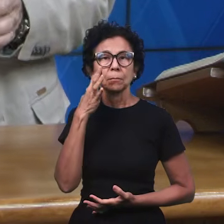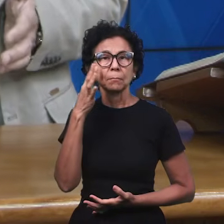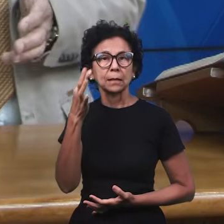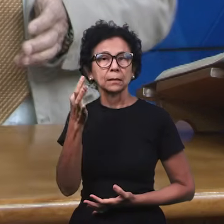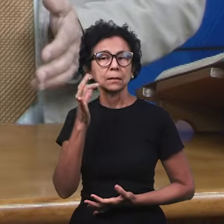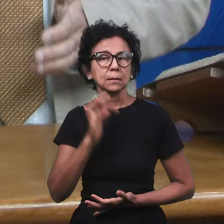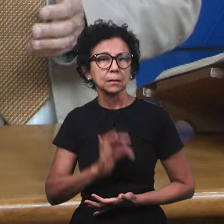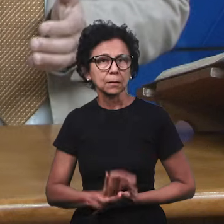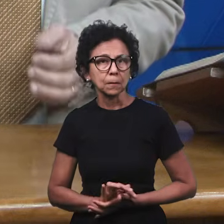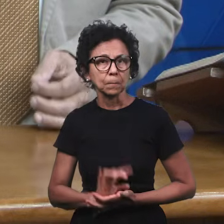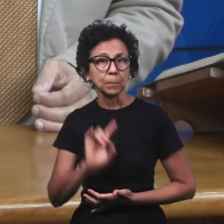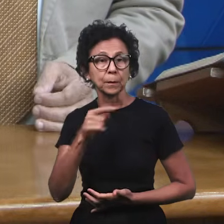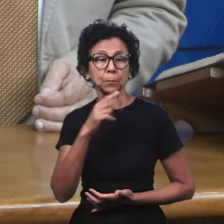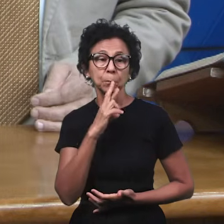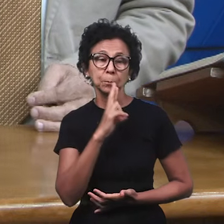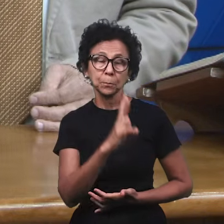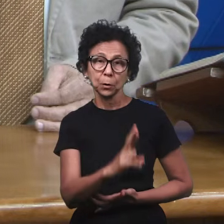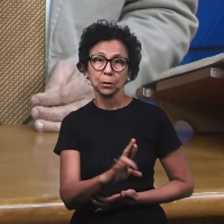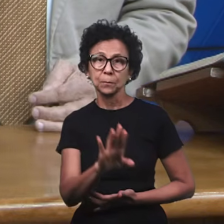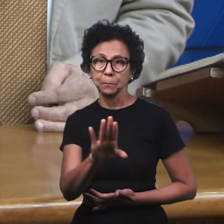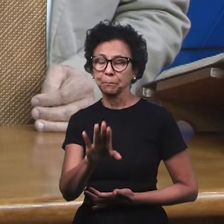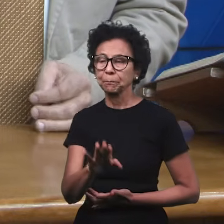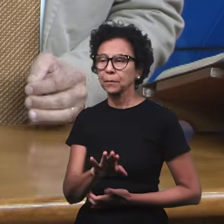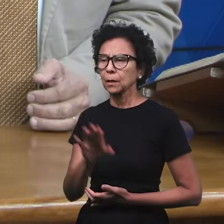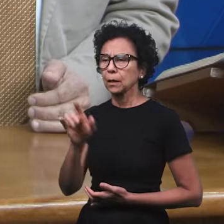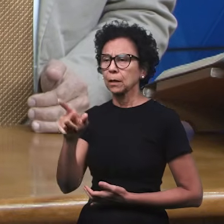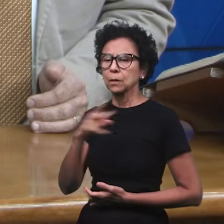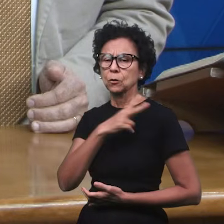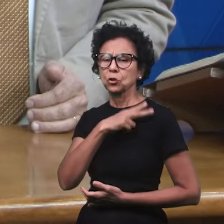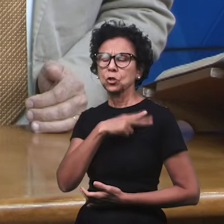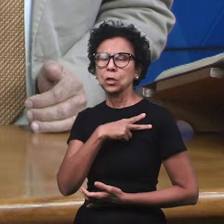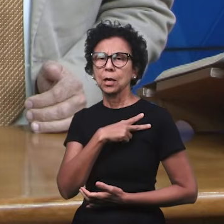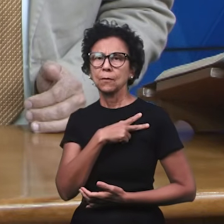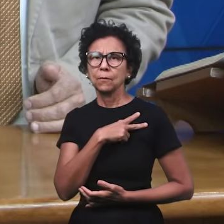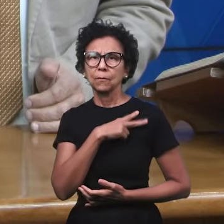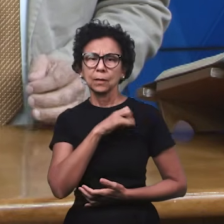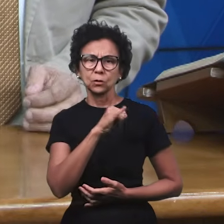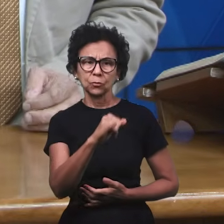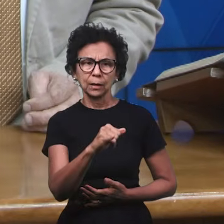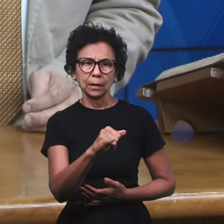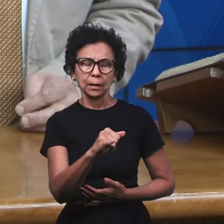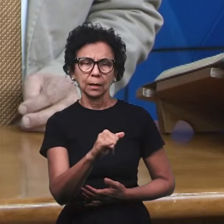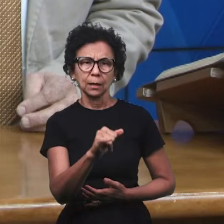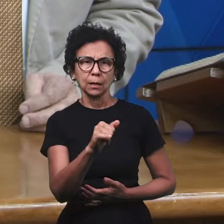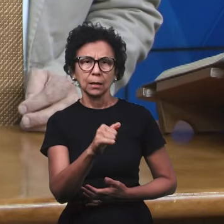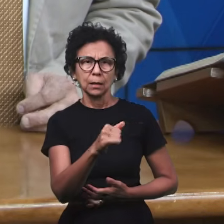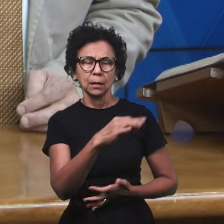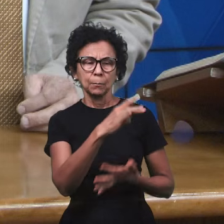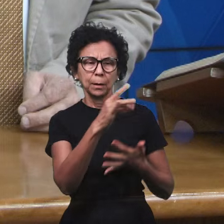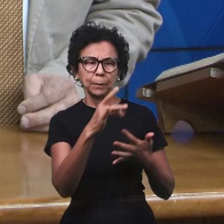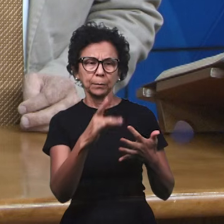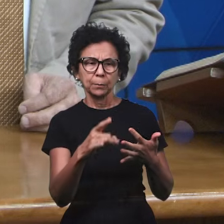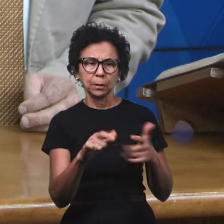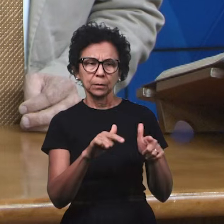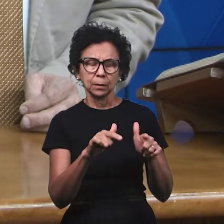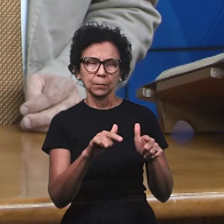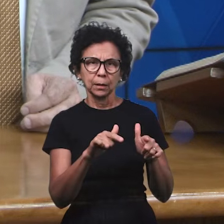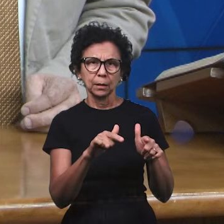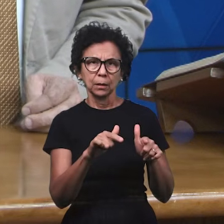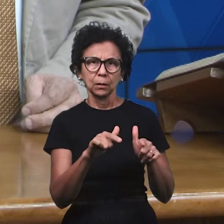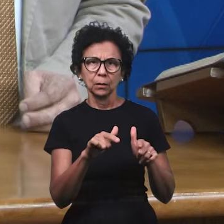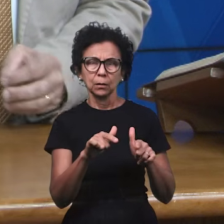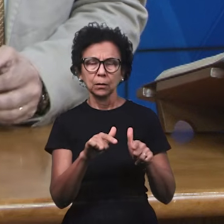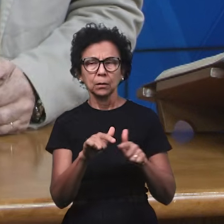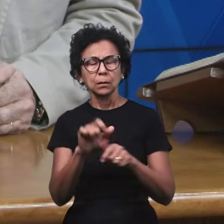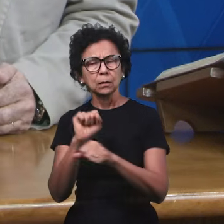passado um trabalho para você, espera ele terminar a exposição dele, antes de